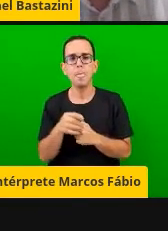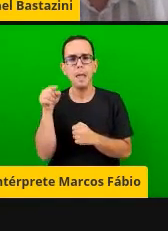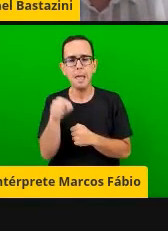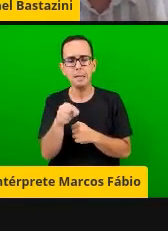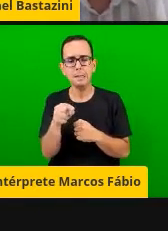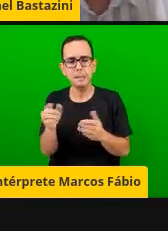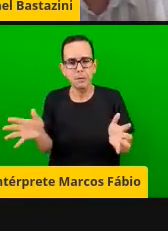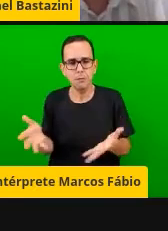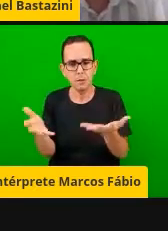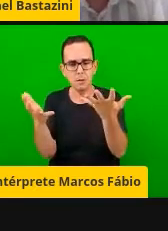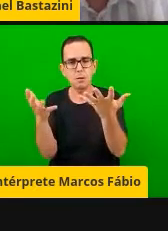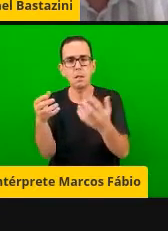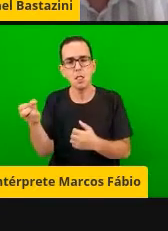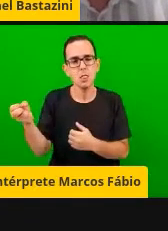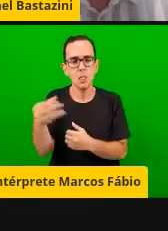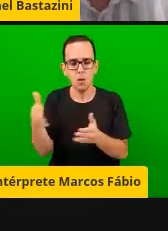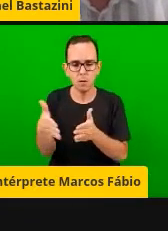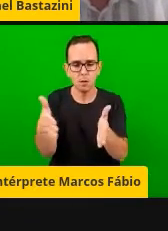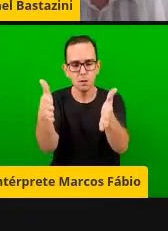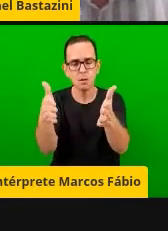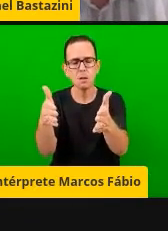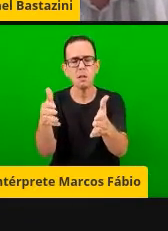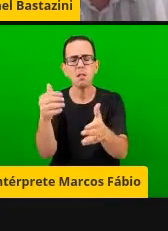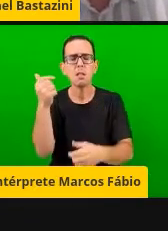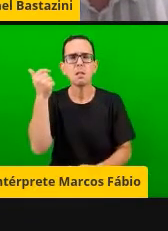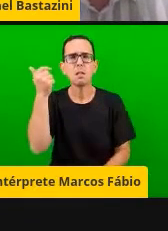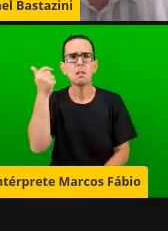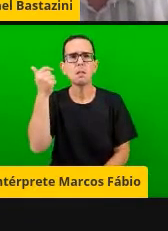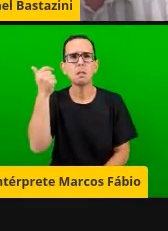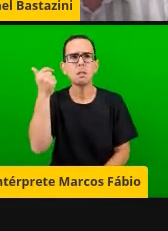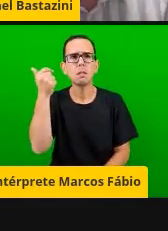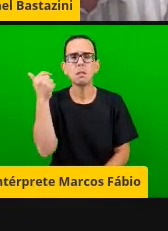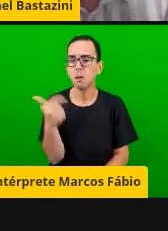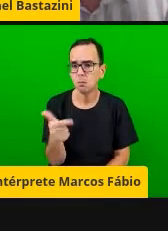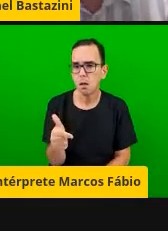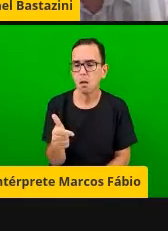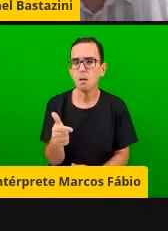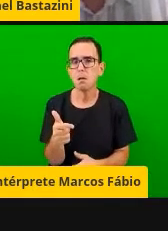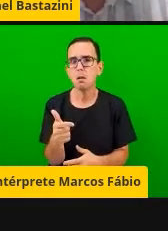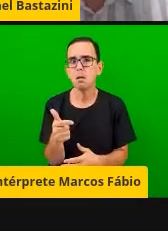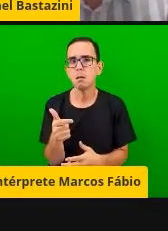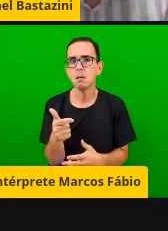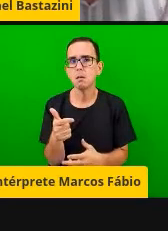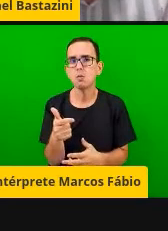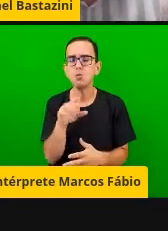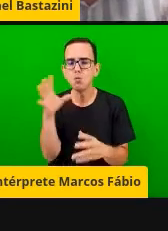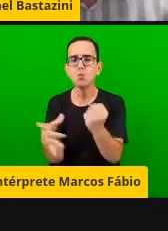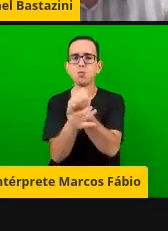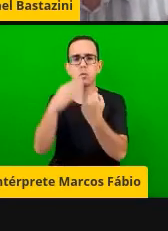investimento, essa nova Rota da Seda, ela não deixa de ter também um cunho militar,